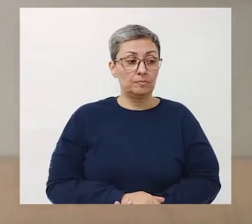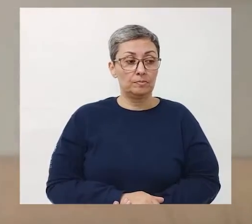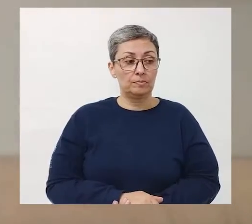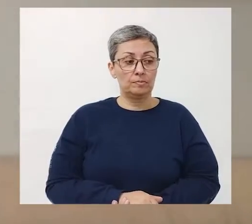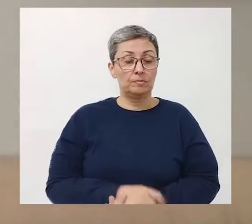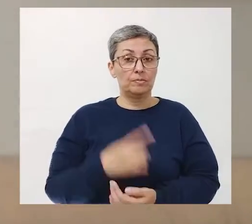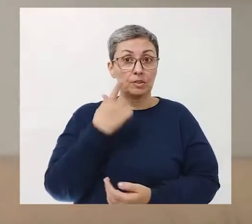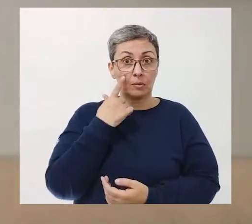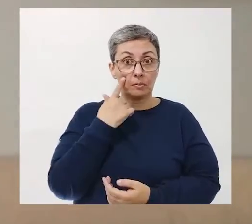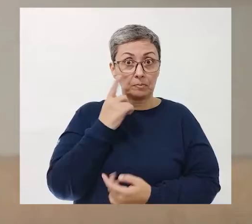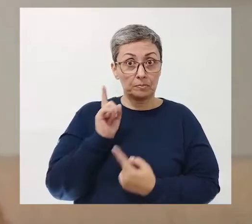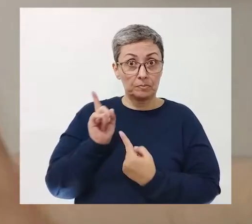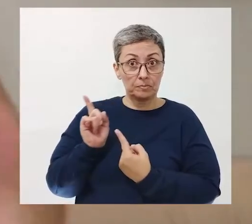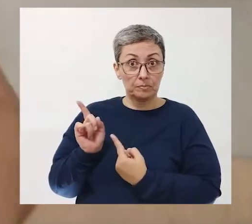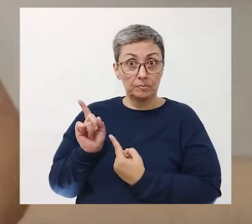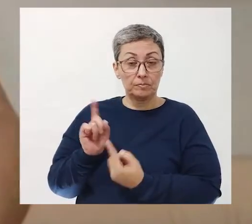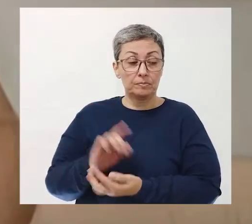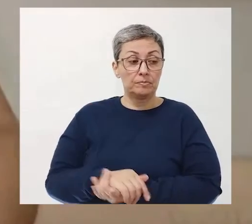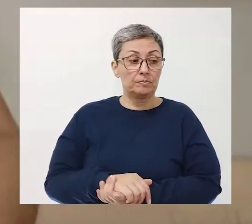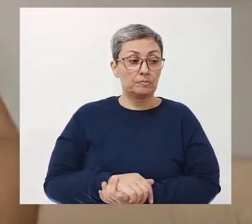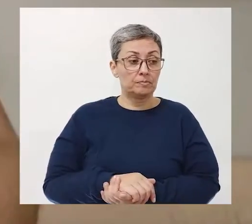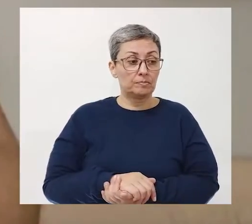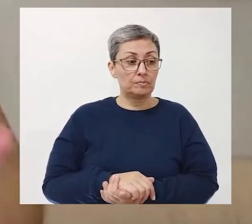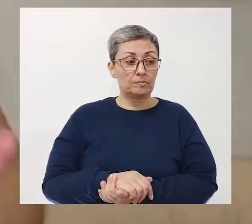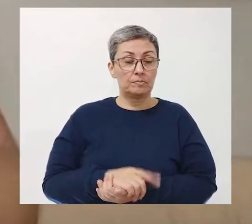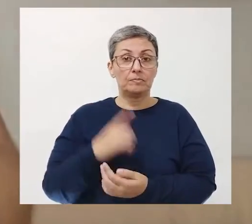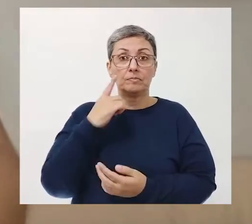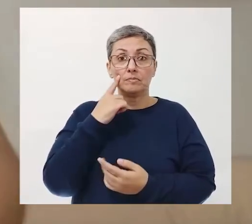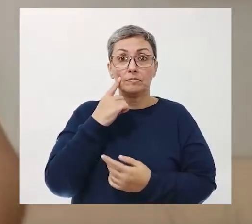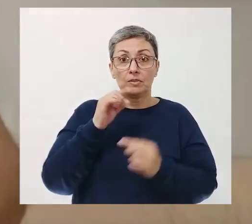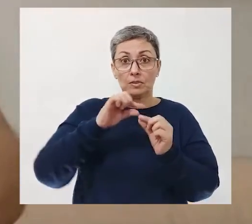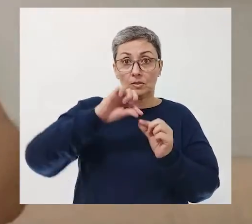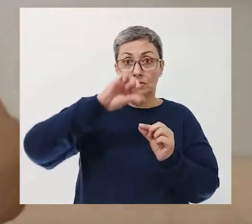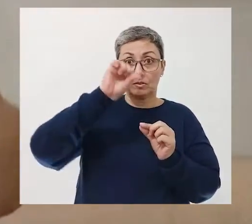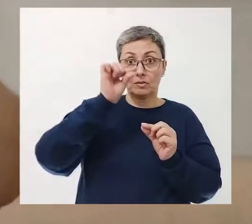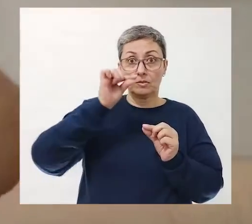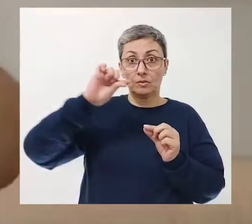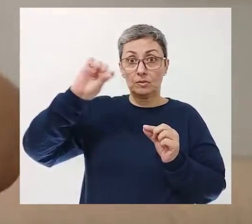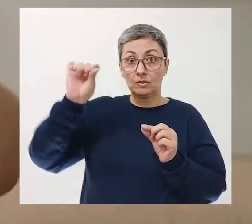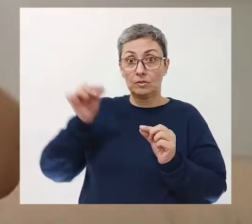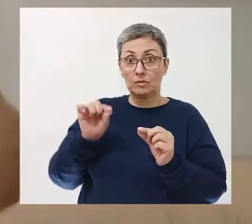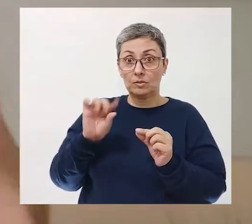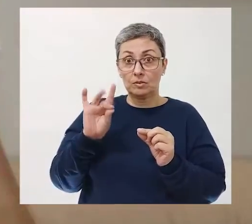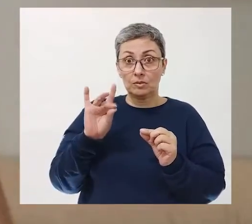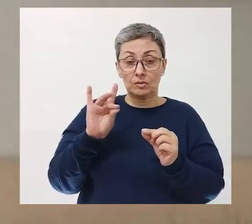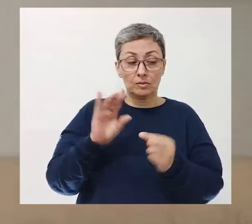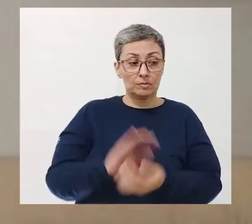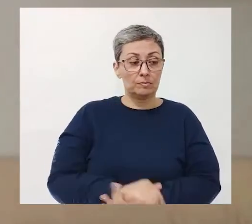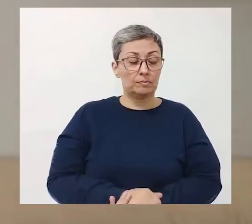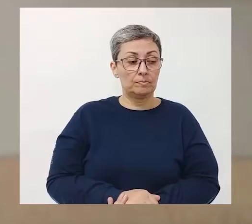Estão vendo aqui? Esse desenho aqui, ó, é o barbante com a colinha.